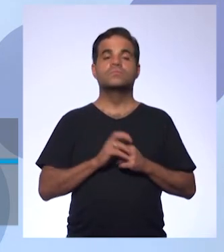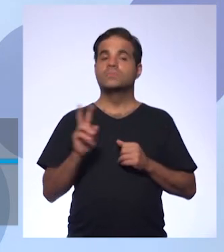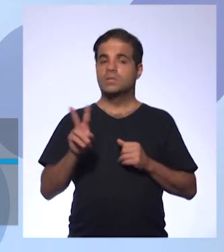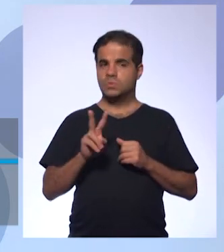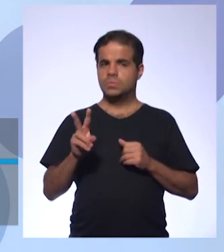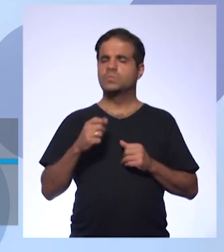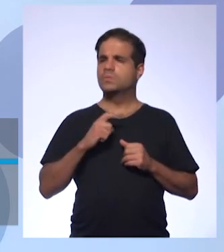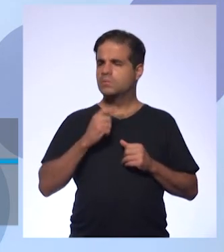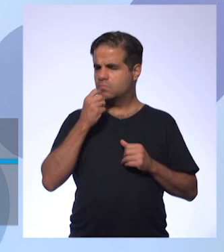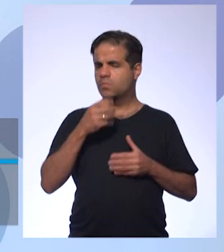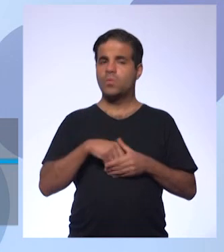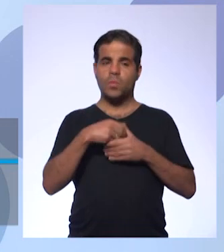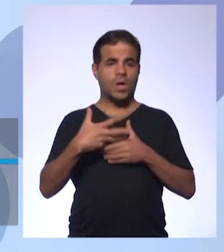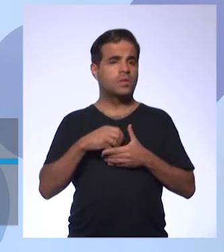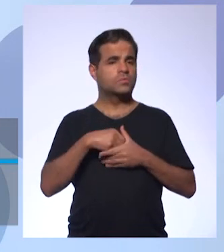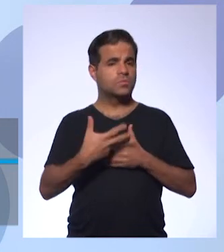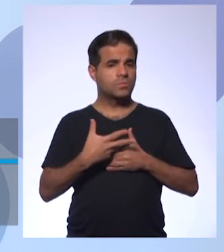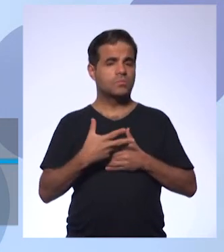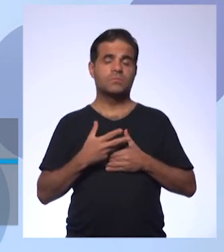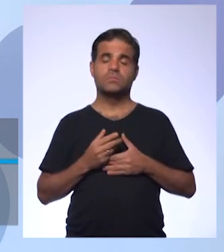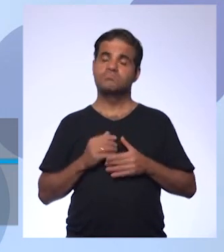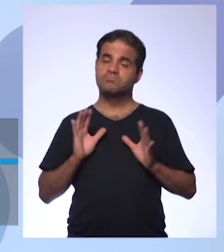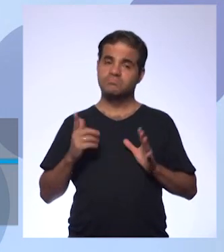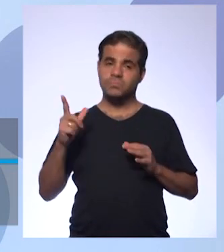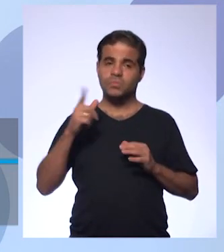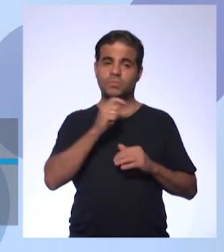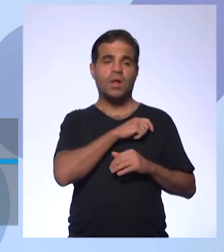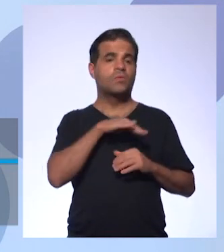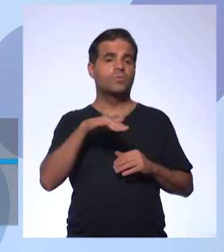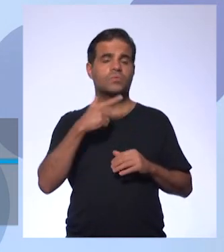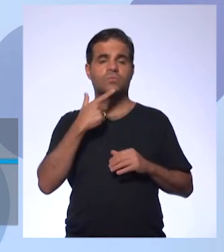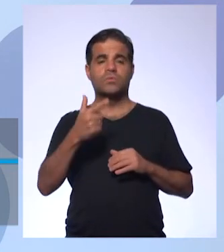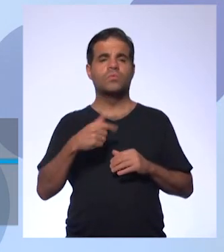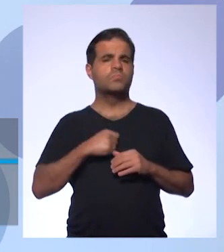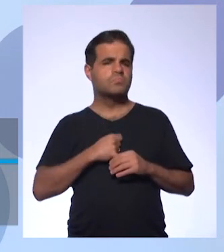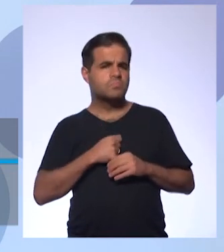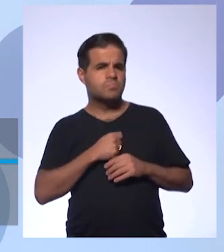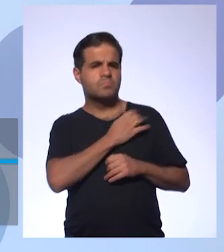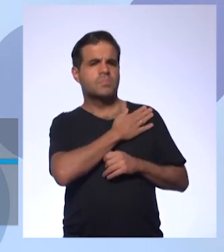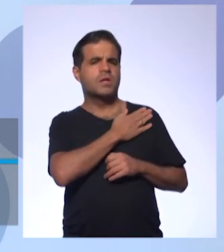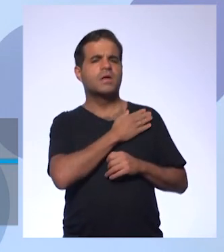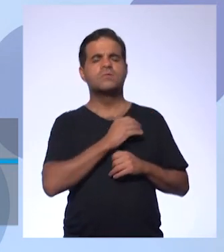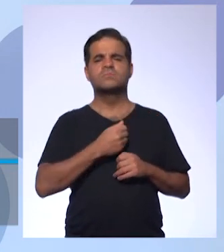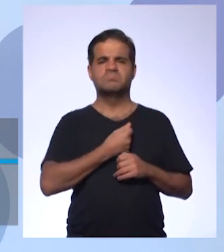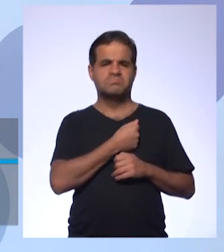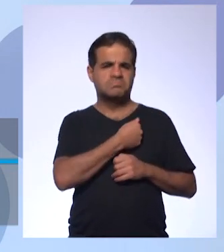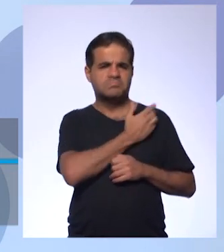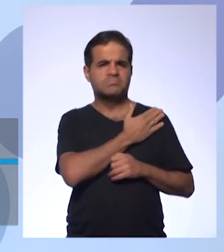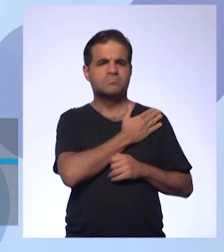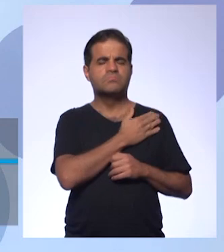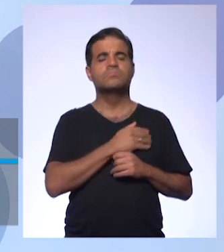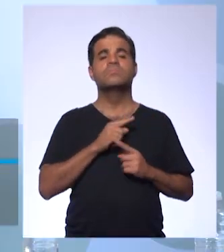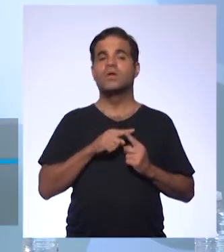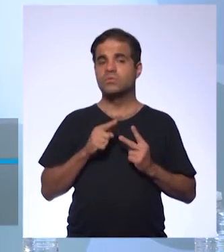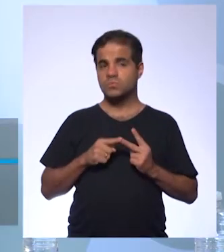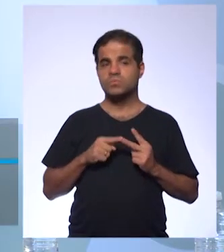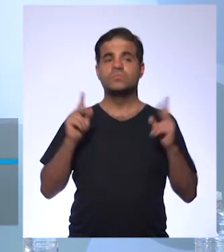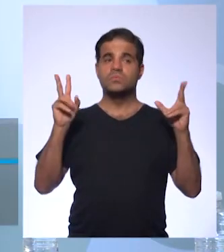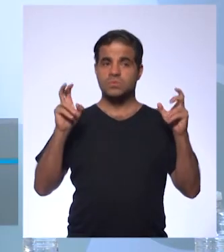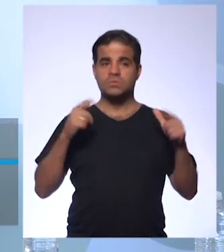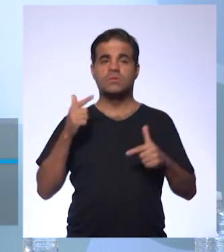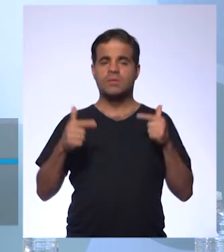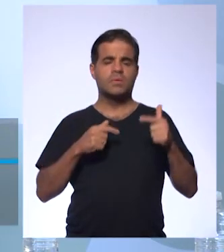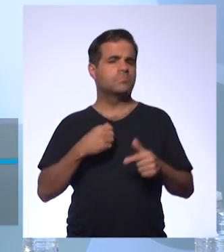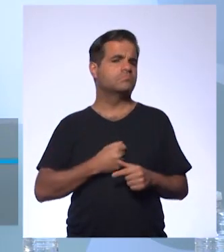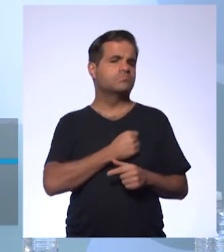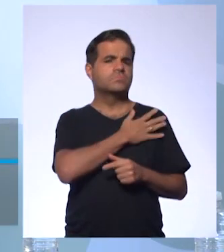têm bons argumentos, é o que diz o Rickson, né? O preconceito, é o que diz o Wesley. As duas trabalham o preconceito. O